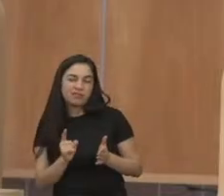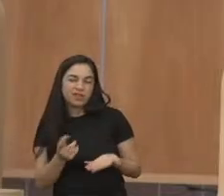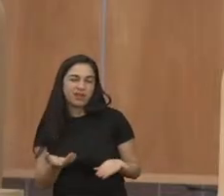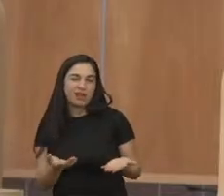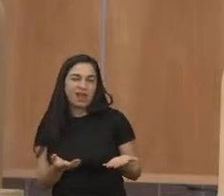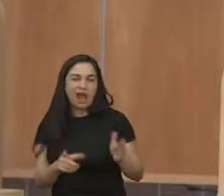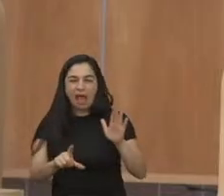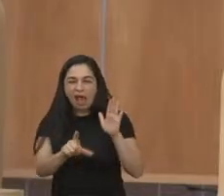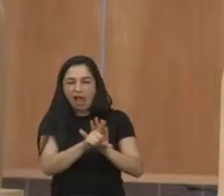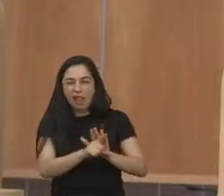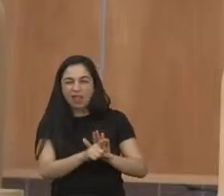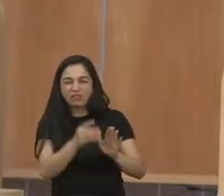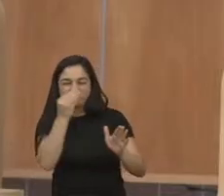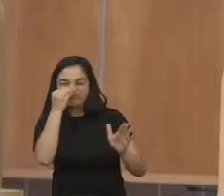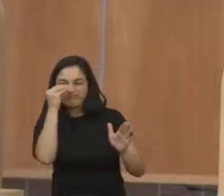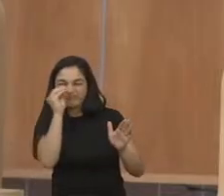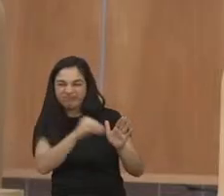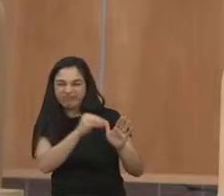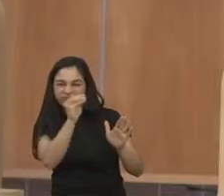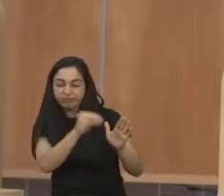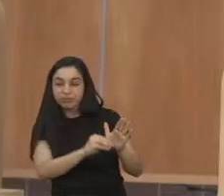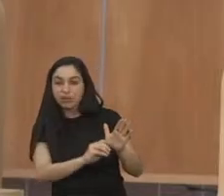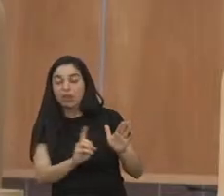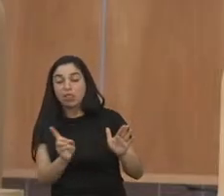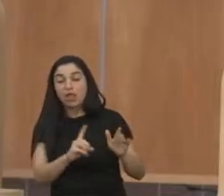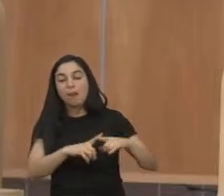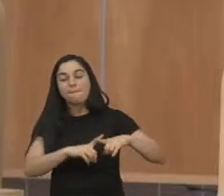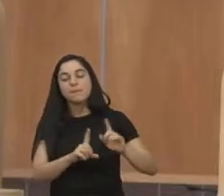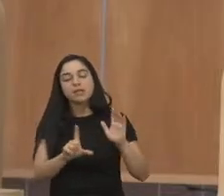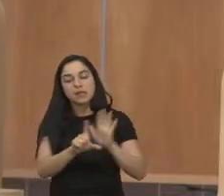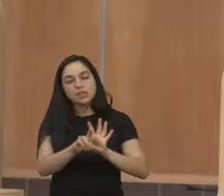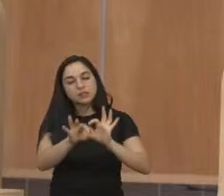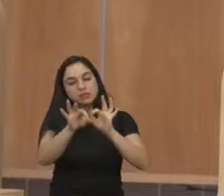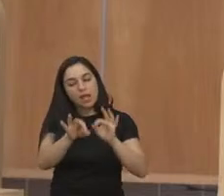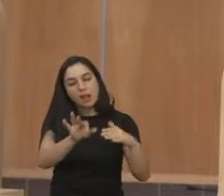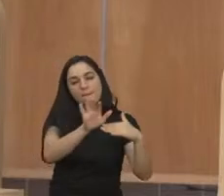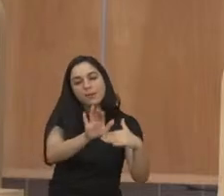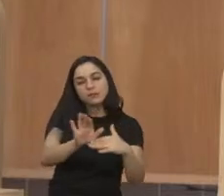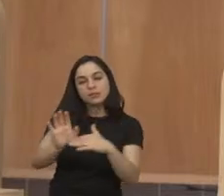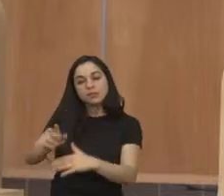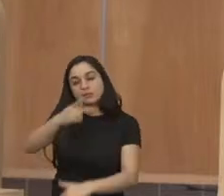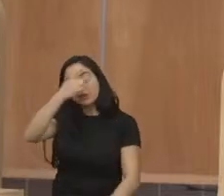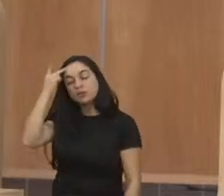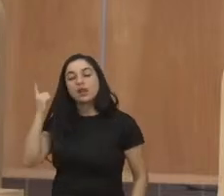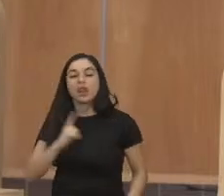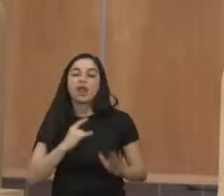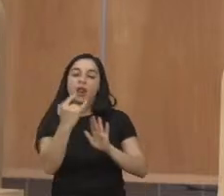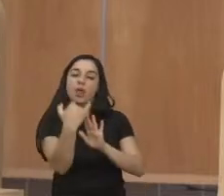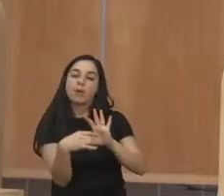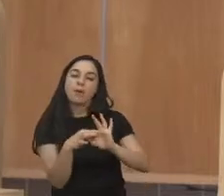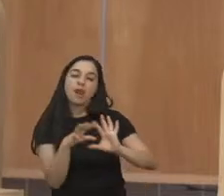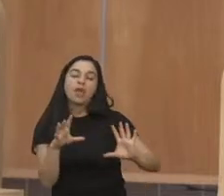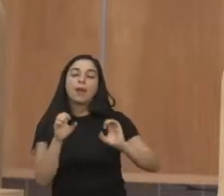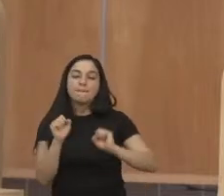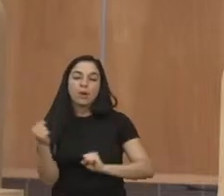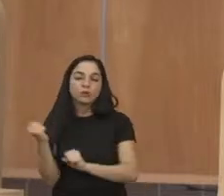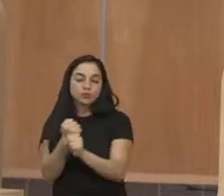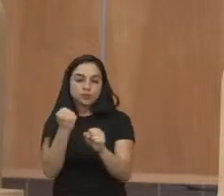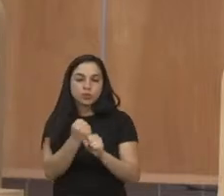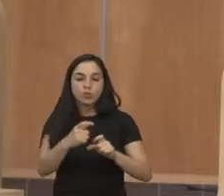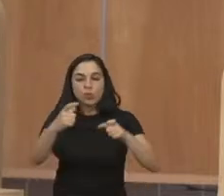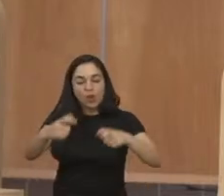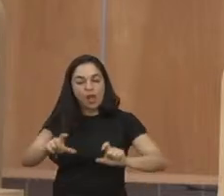da lei para que mais pessoas possam entrar com o seu processo de habite-se, mas também deverão seguir as normas que estão aqui especificadas.